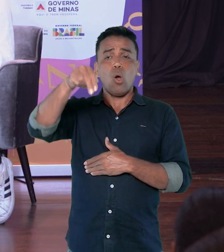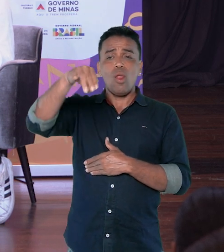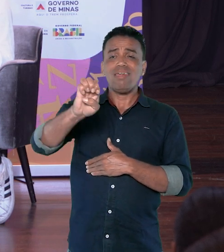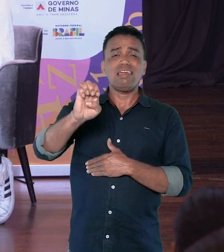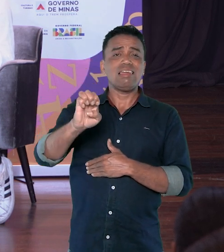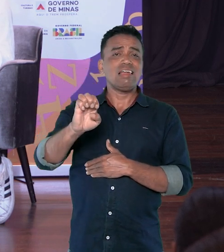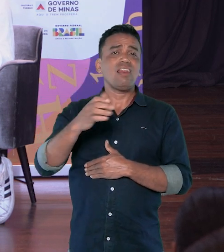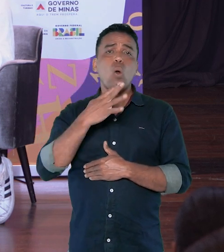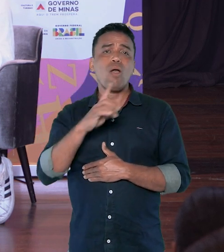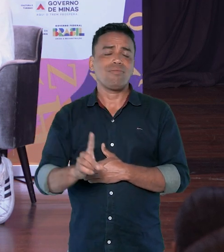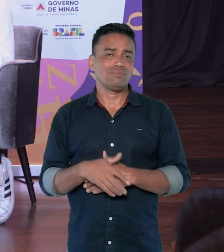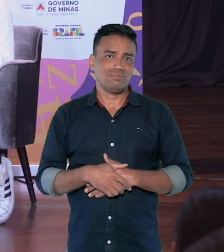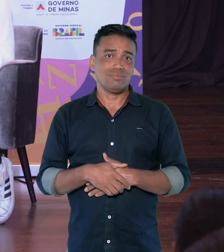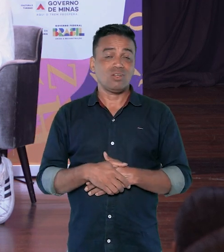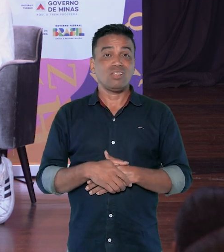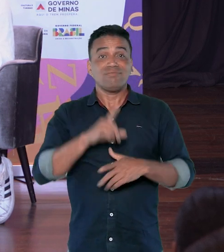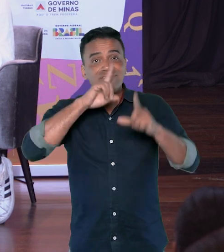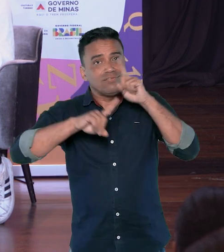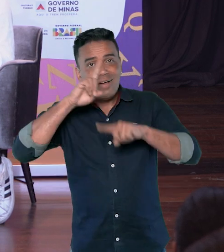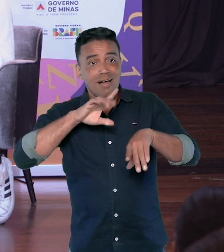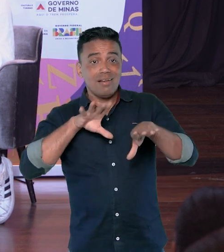justamente porque ele não teve, né,